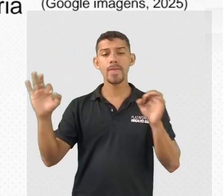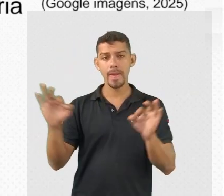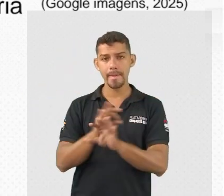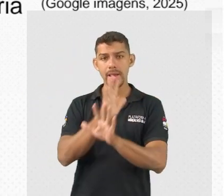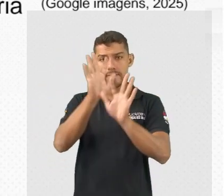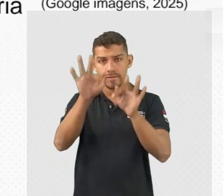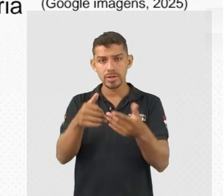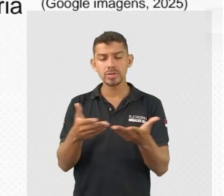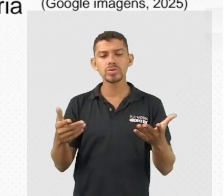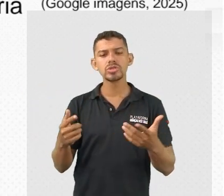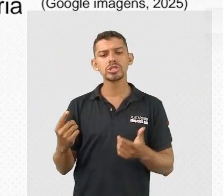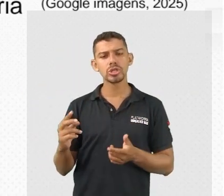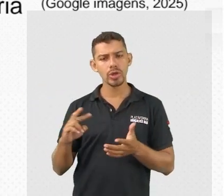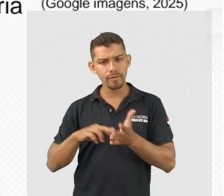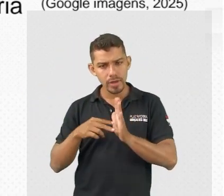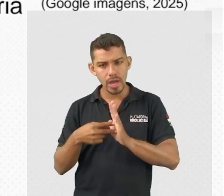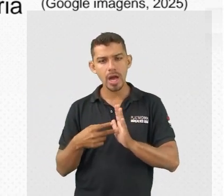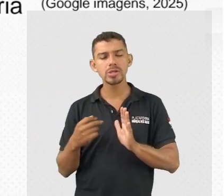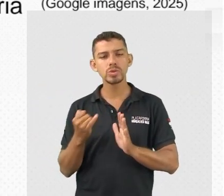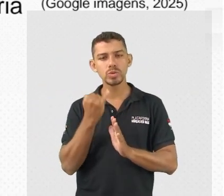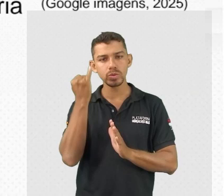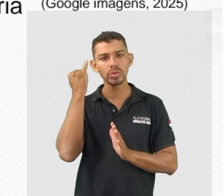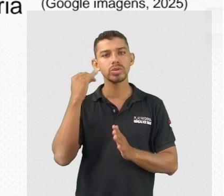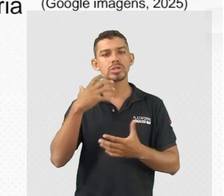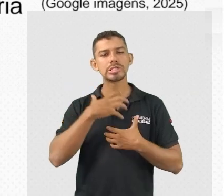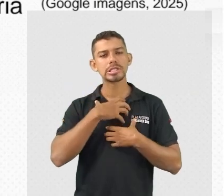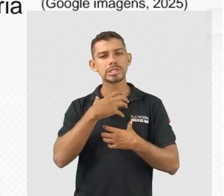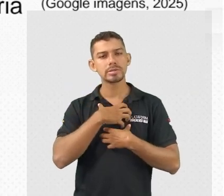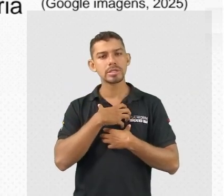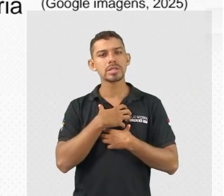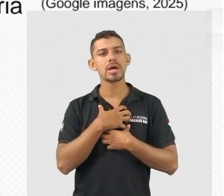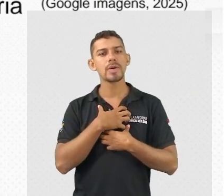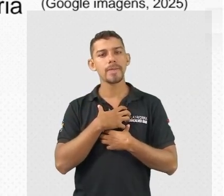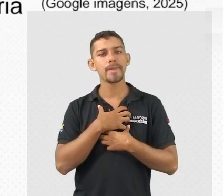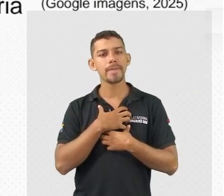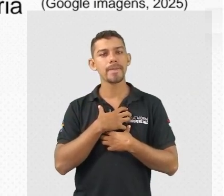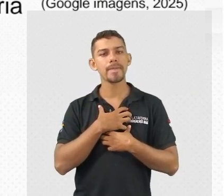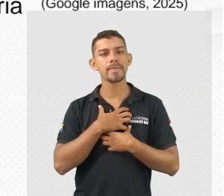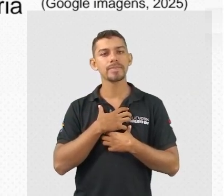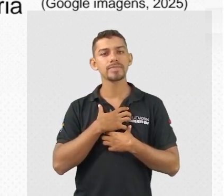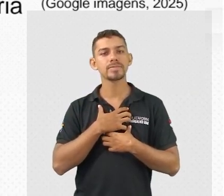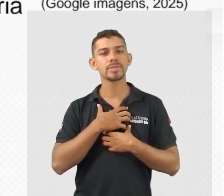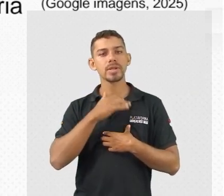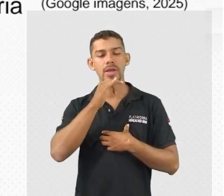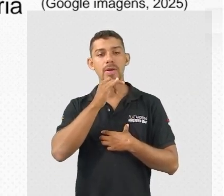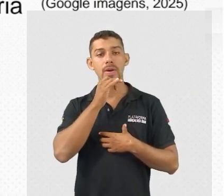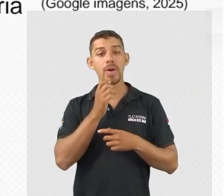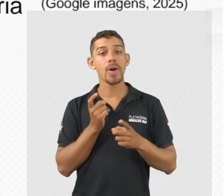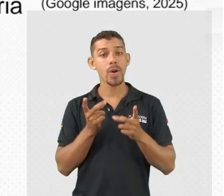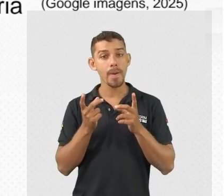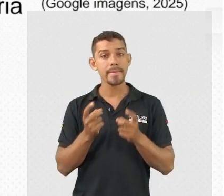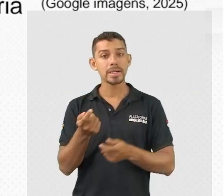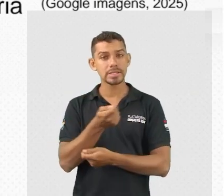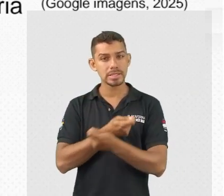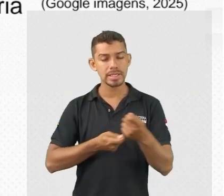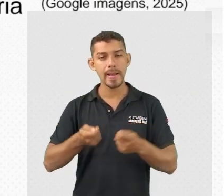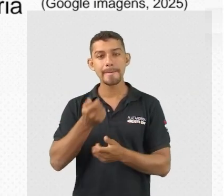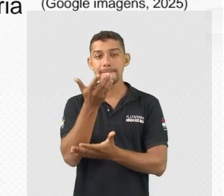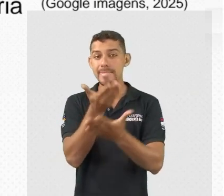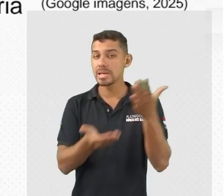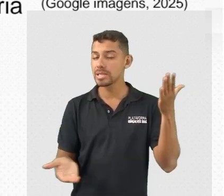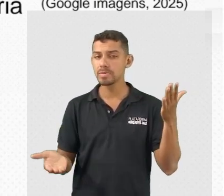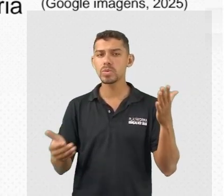valor de significado e seu valor sentimental e adquire um valor comercial, né, perdendo